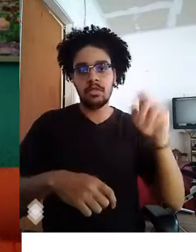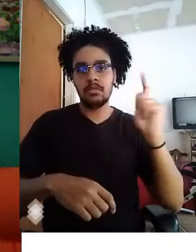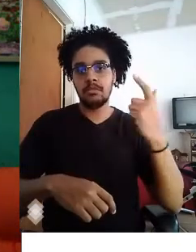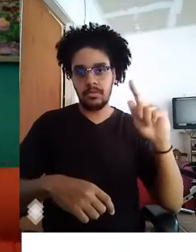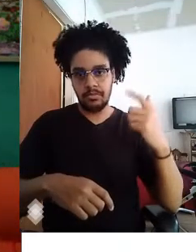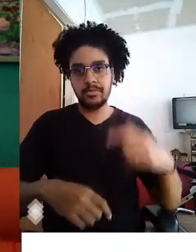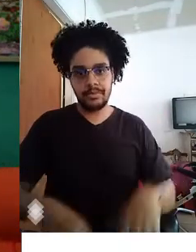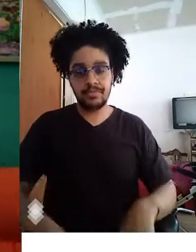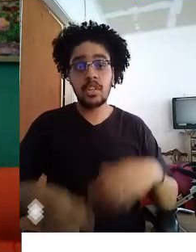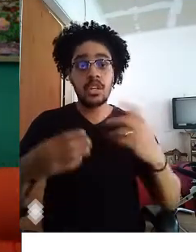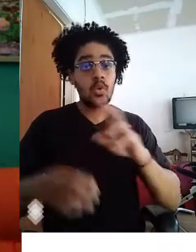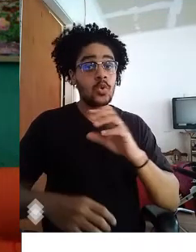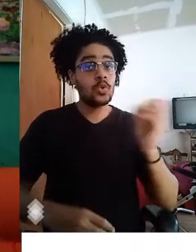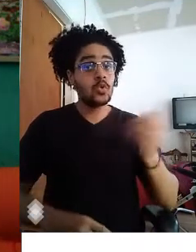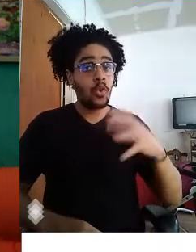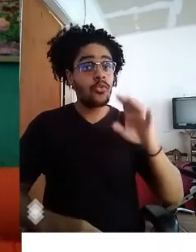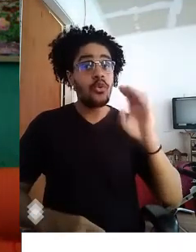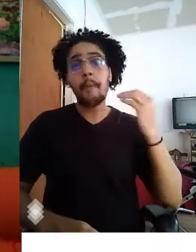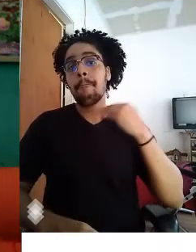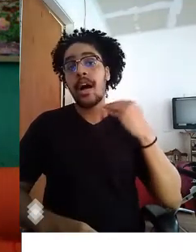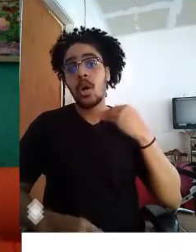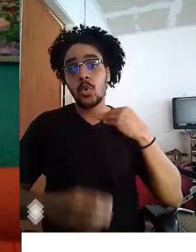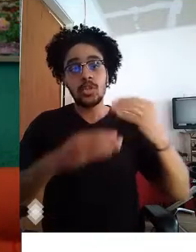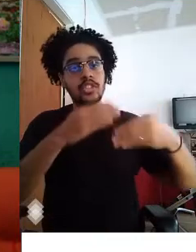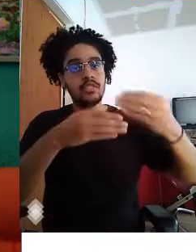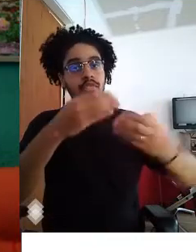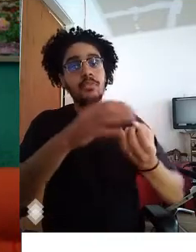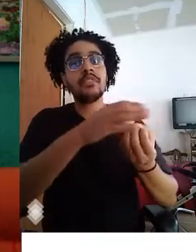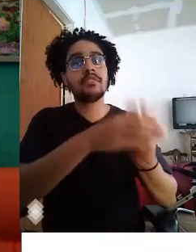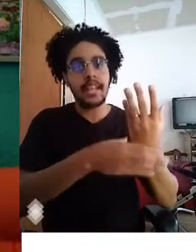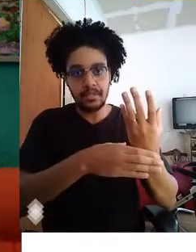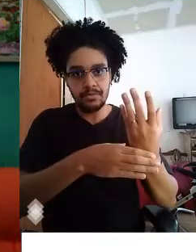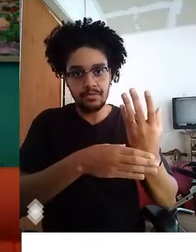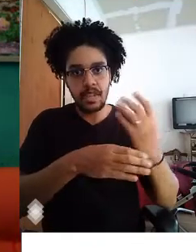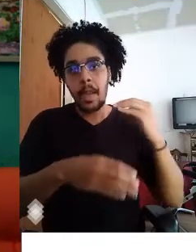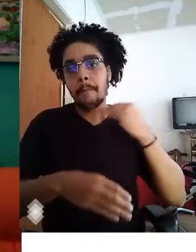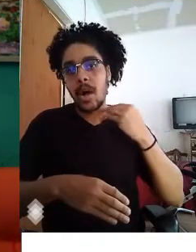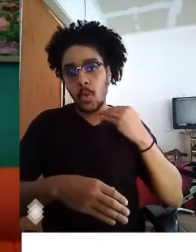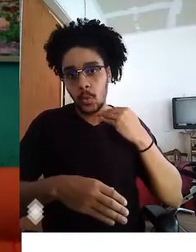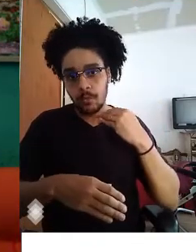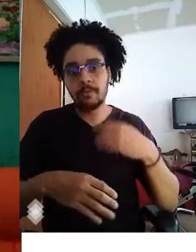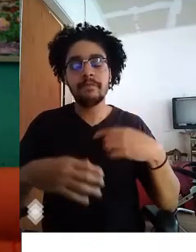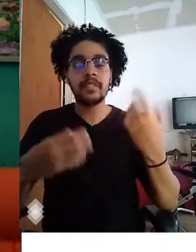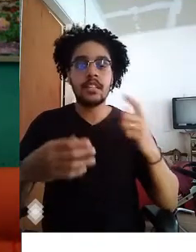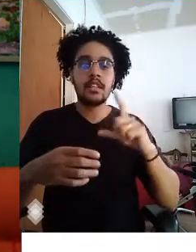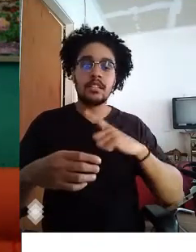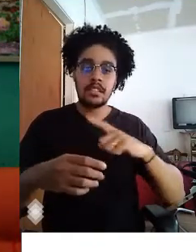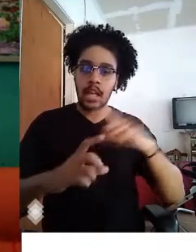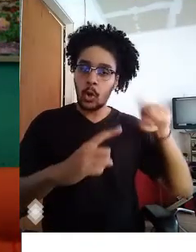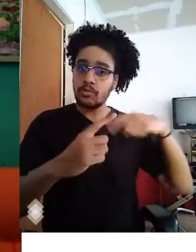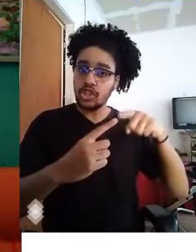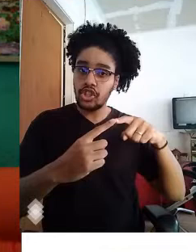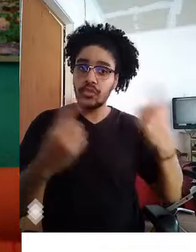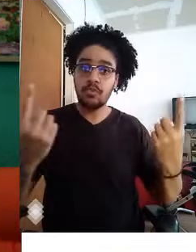o NBD, Novo Banco de Desenvolvimento. É um banco que tinha como, ele ainda existe como